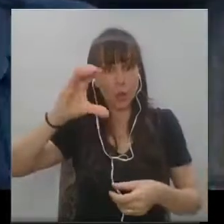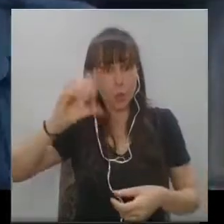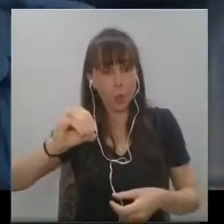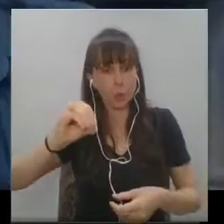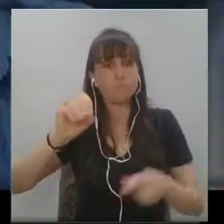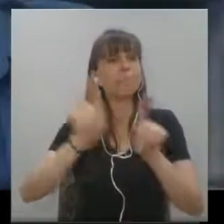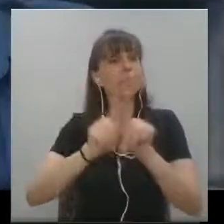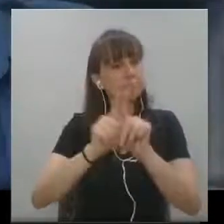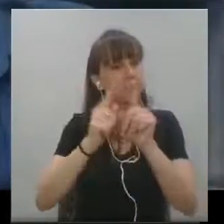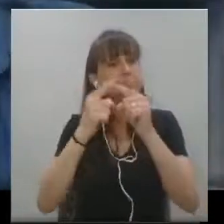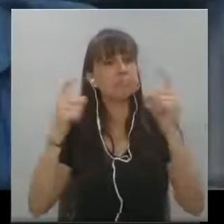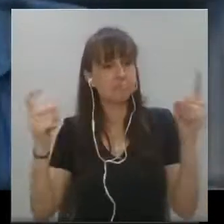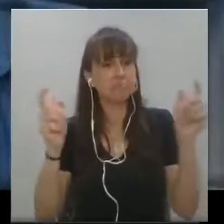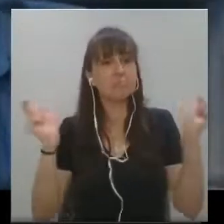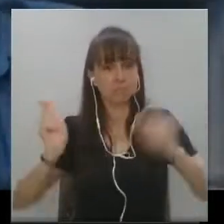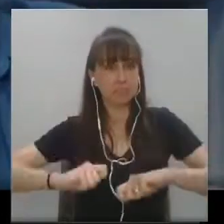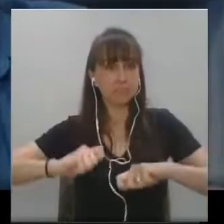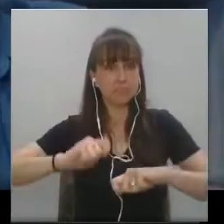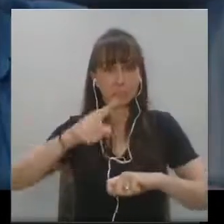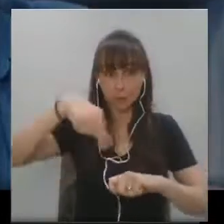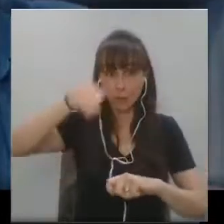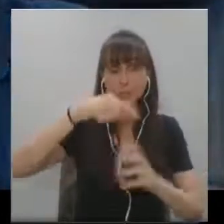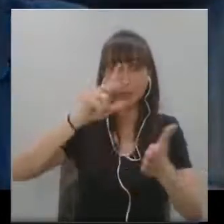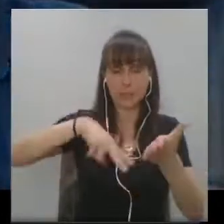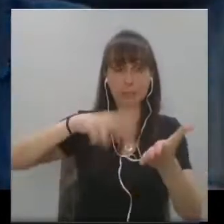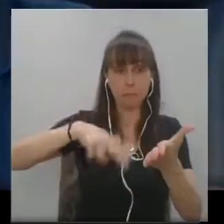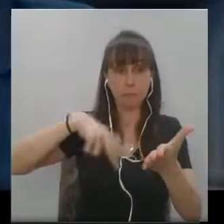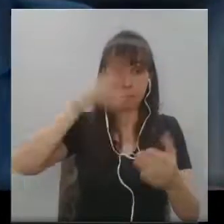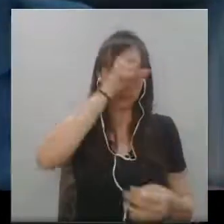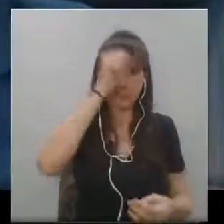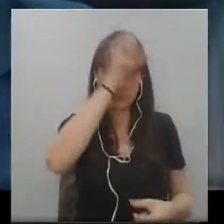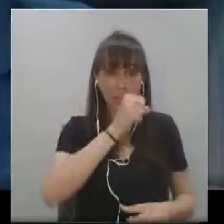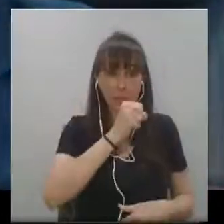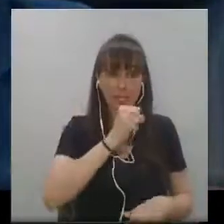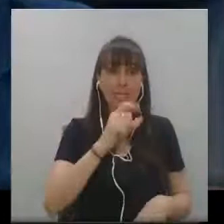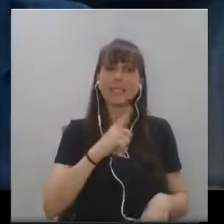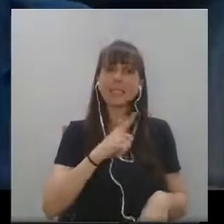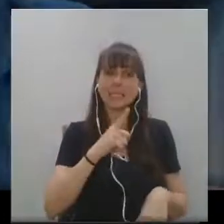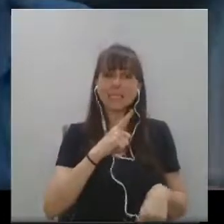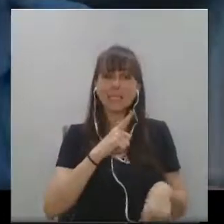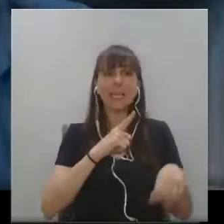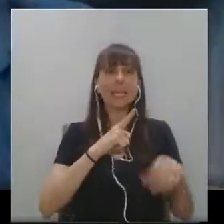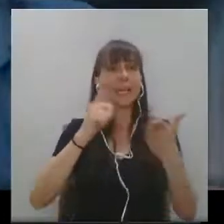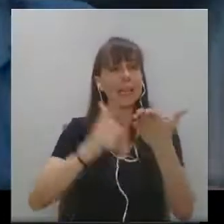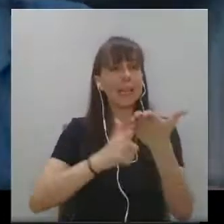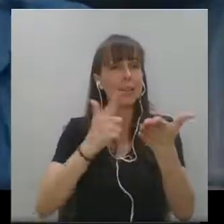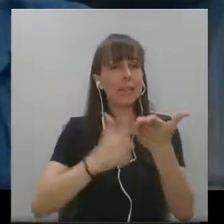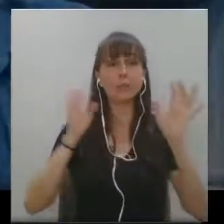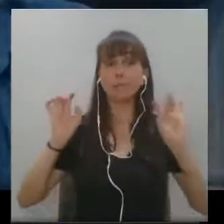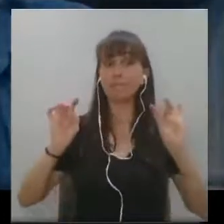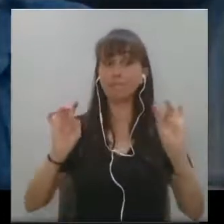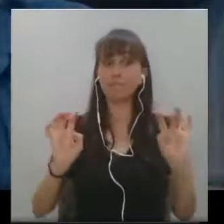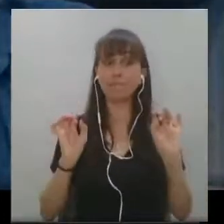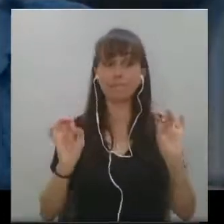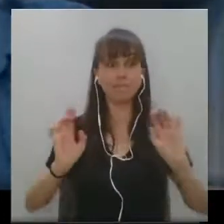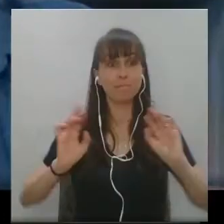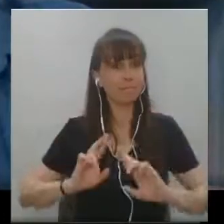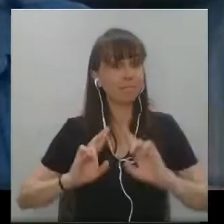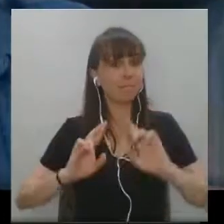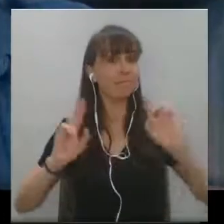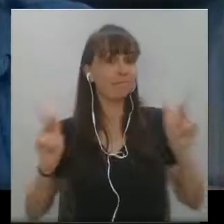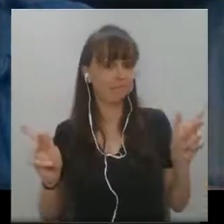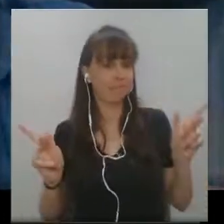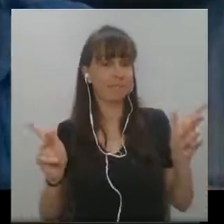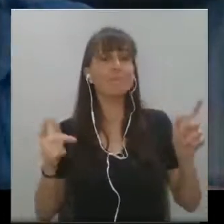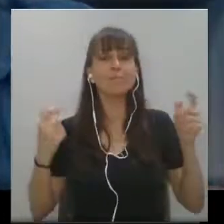de ciência também. Então, veja que existem livros que são considerados especiais, considerados diferenciais, que devem ser lidos